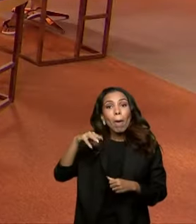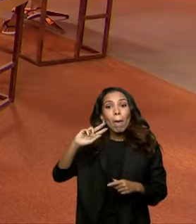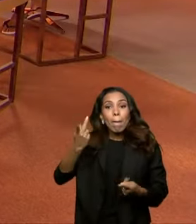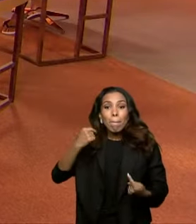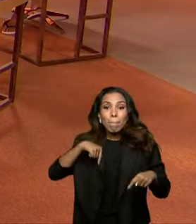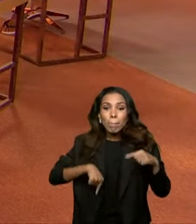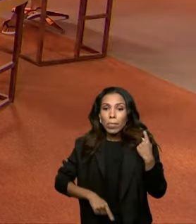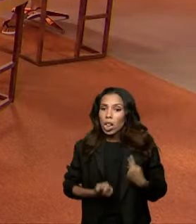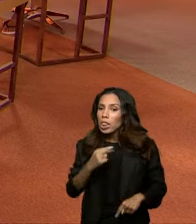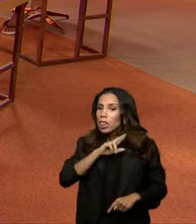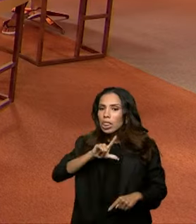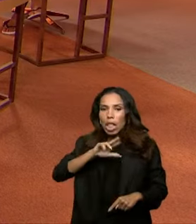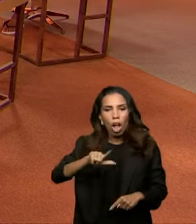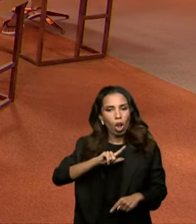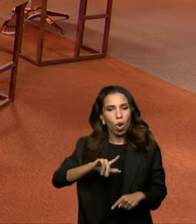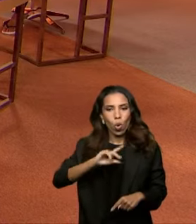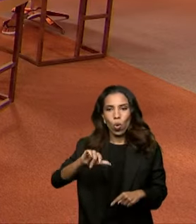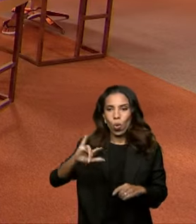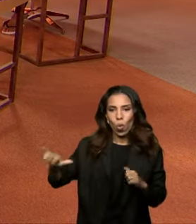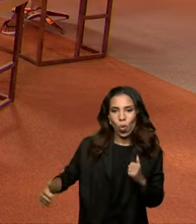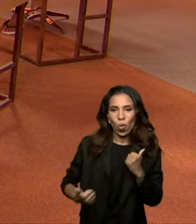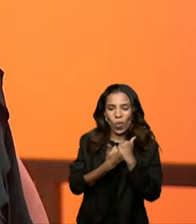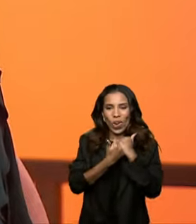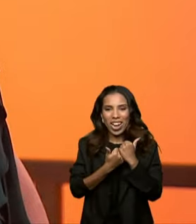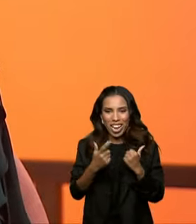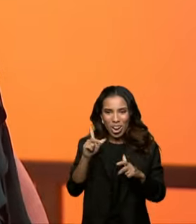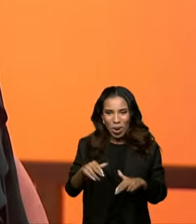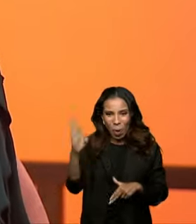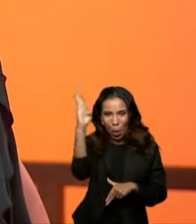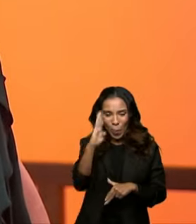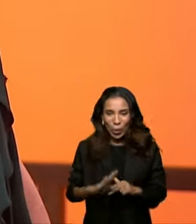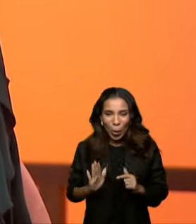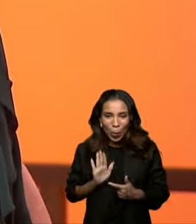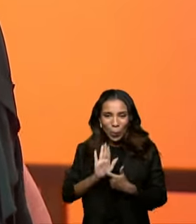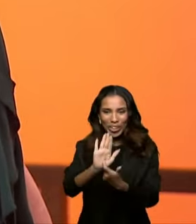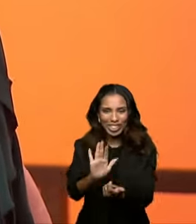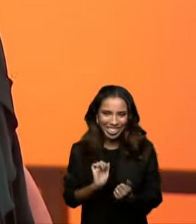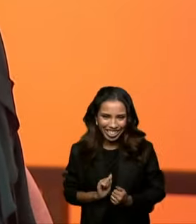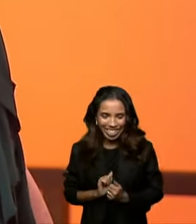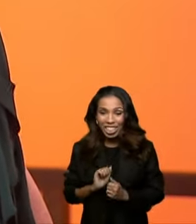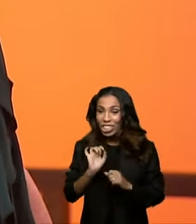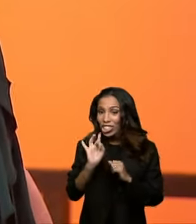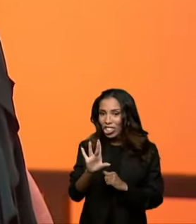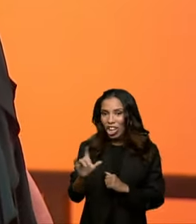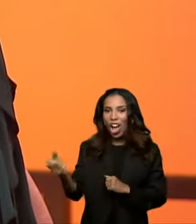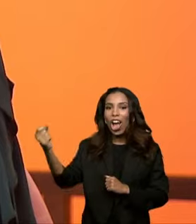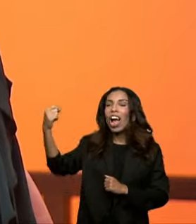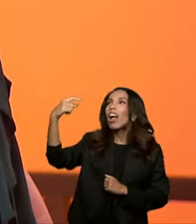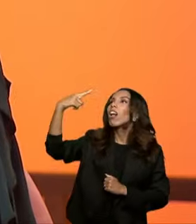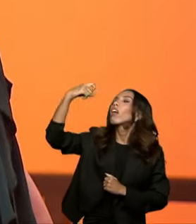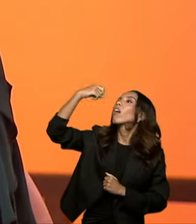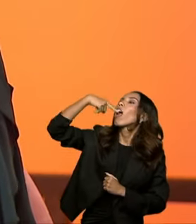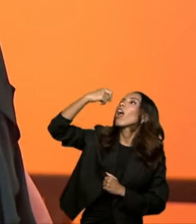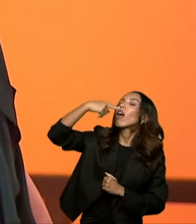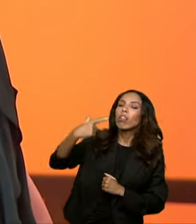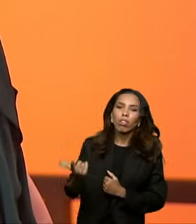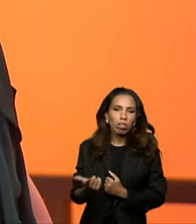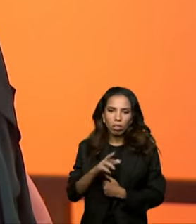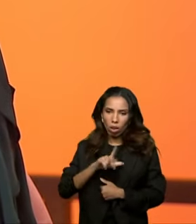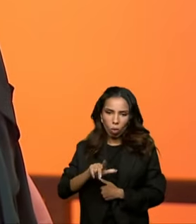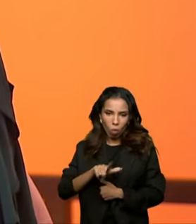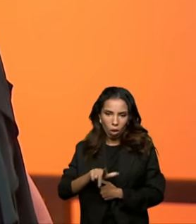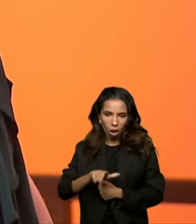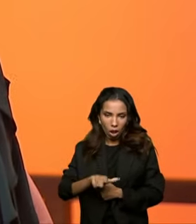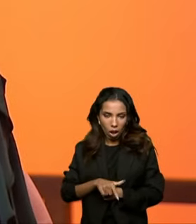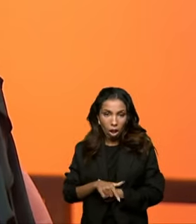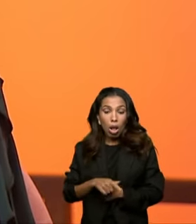é um suplemento como foi lançado no Brasil. Quer dizer, não é pura e simplesmente tomar aleatoriamente. Então, melatonina